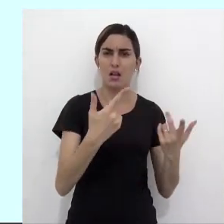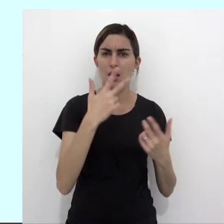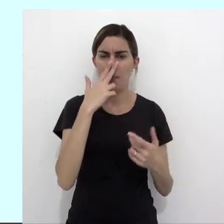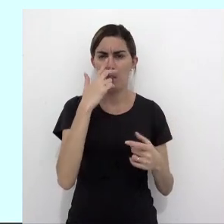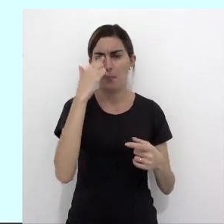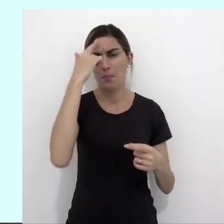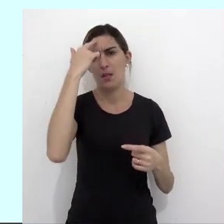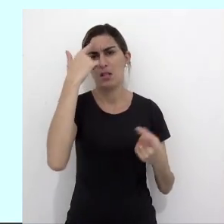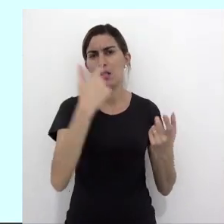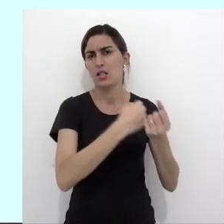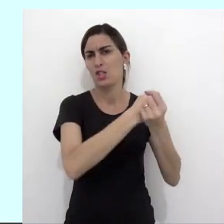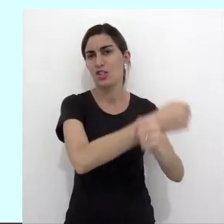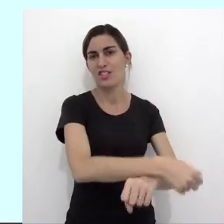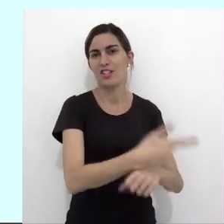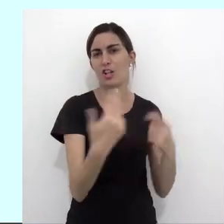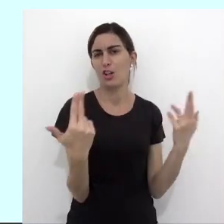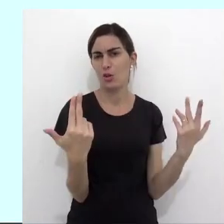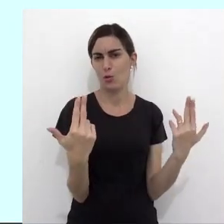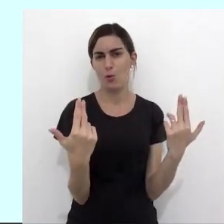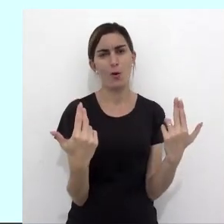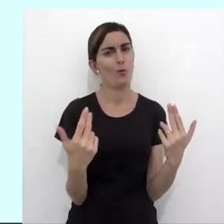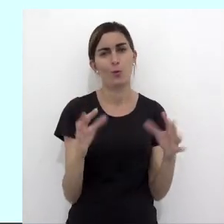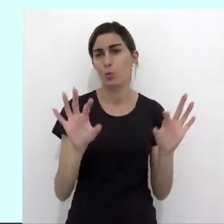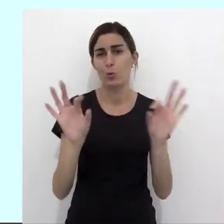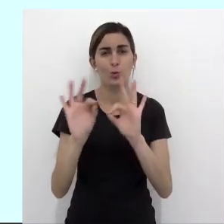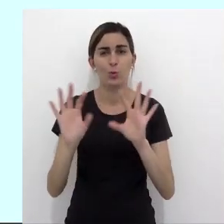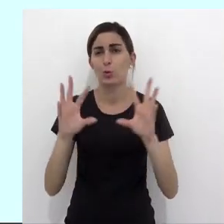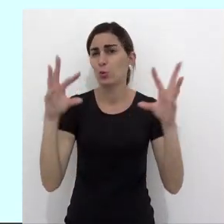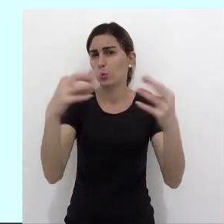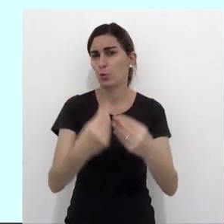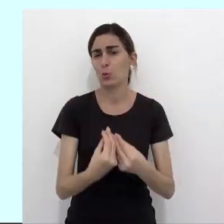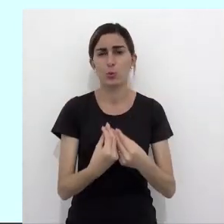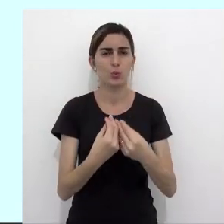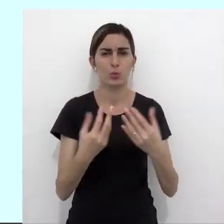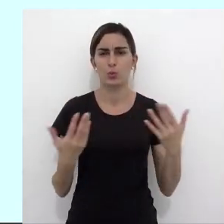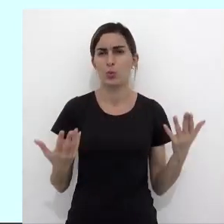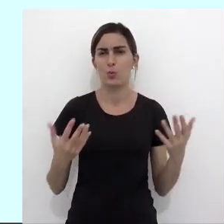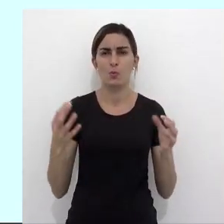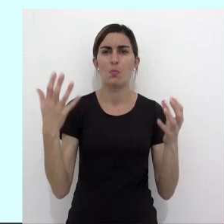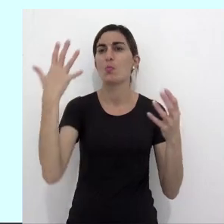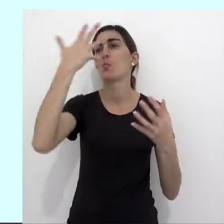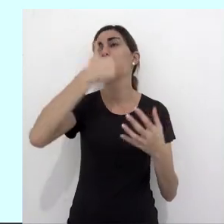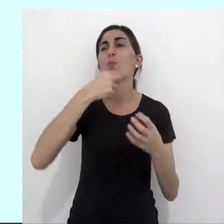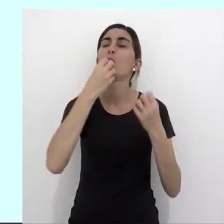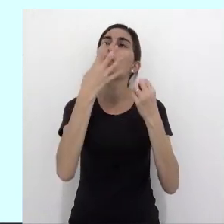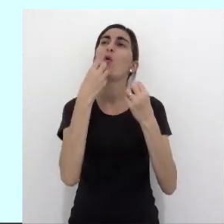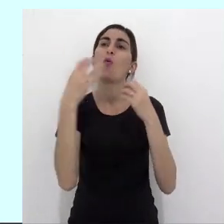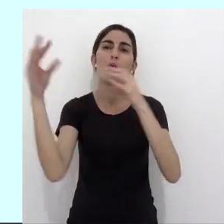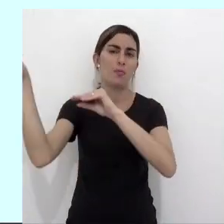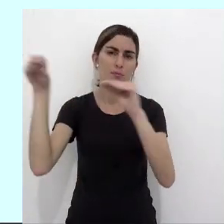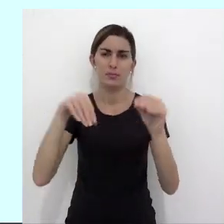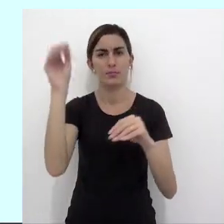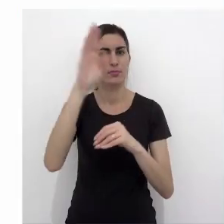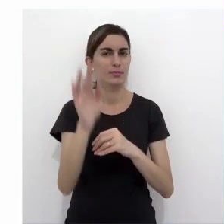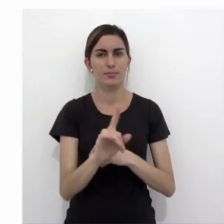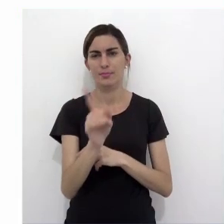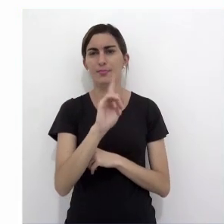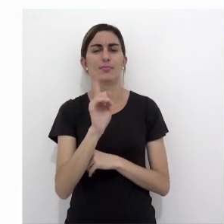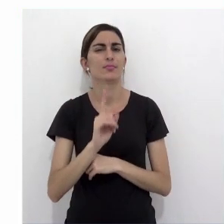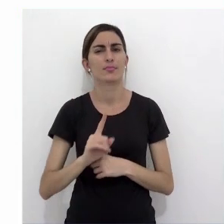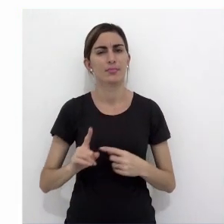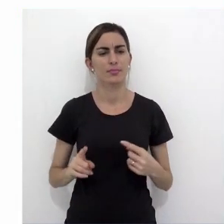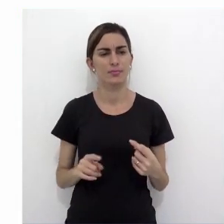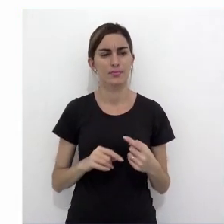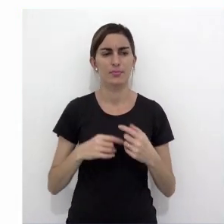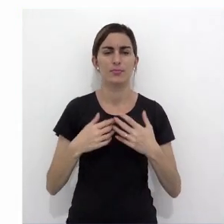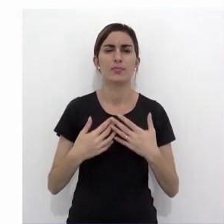fossem escravos. Então, nem tudo foram flores para esses imigrantes que vieram para o Brasil durante o Segundo Reinado.